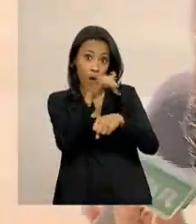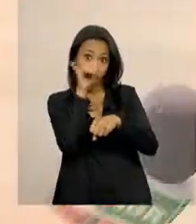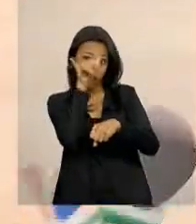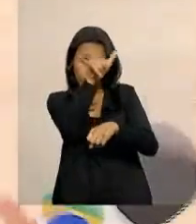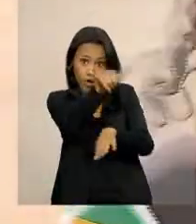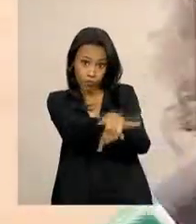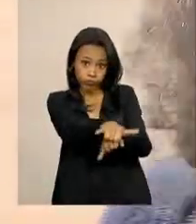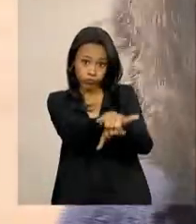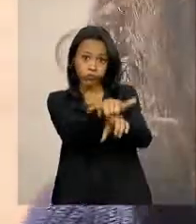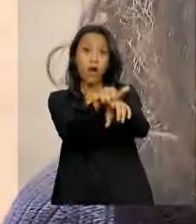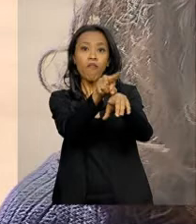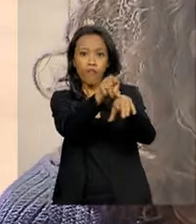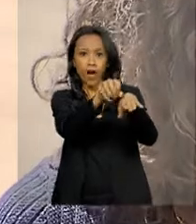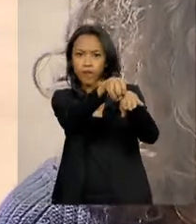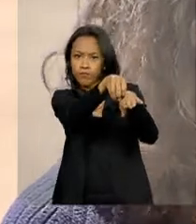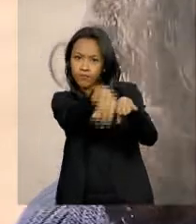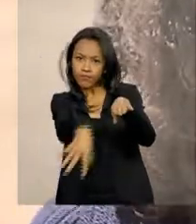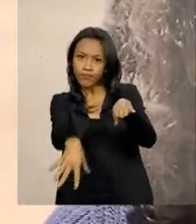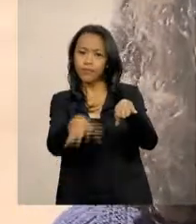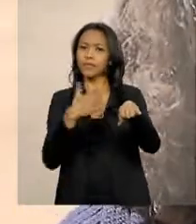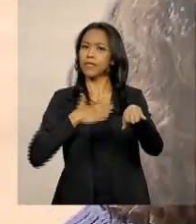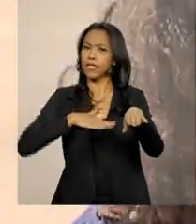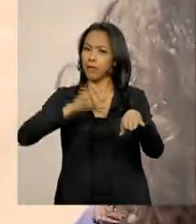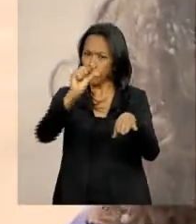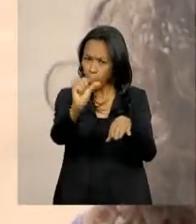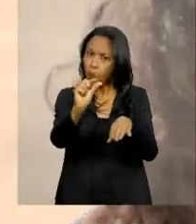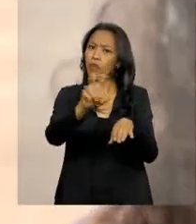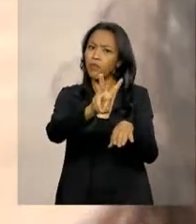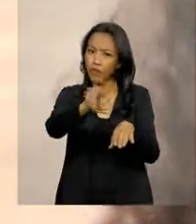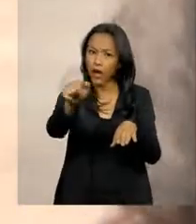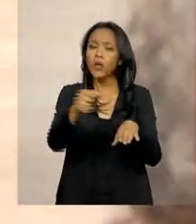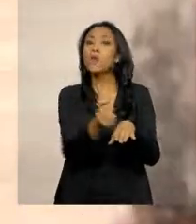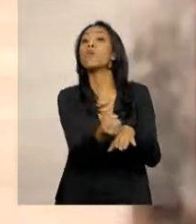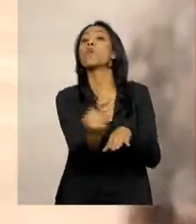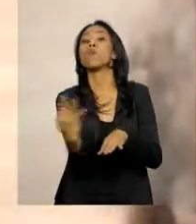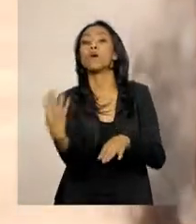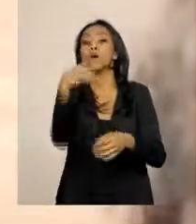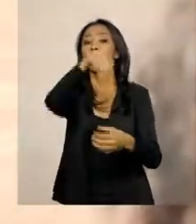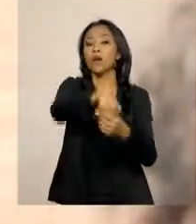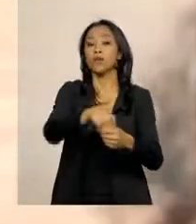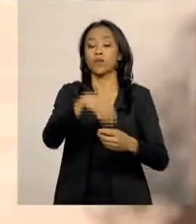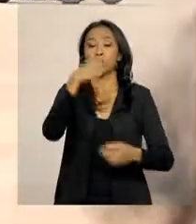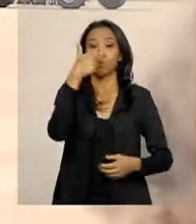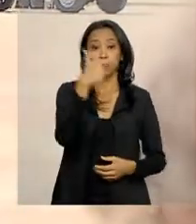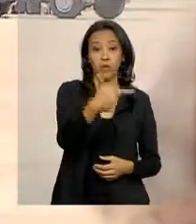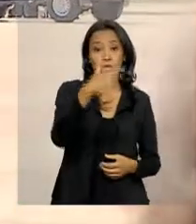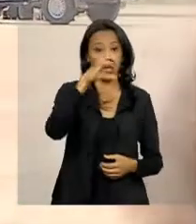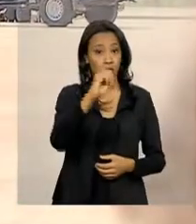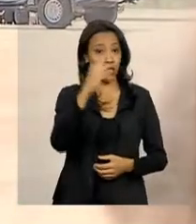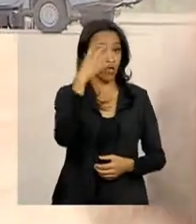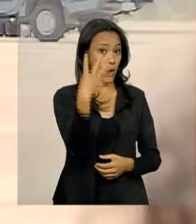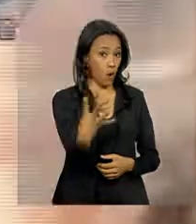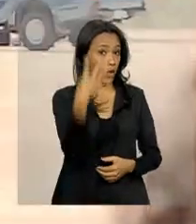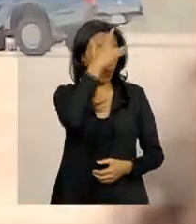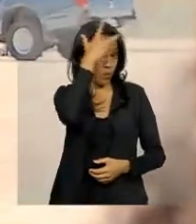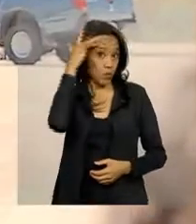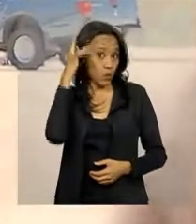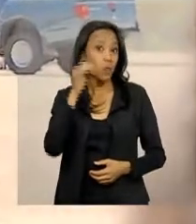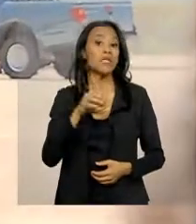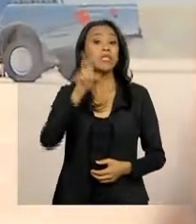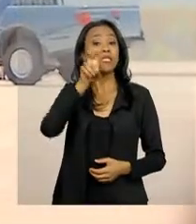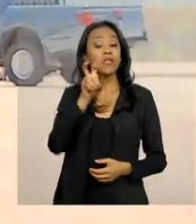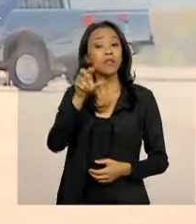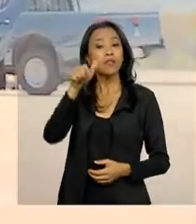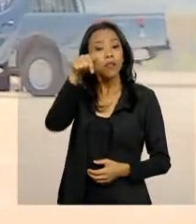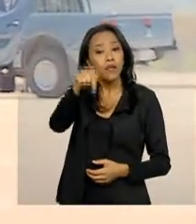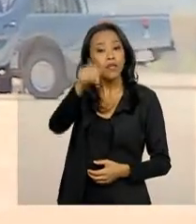atrás. Os venezuelanos vão descer em alguns instantes. Nele estão 204 imigrantes, 75 vão para São